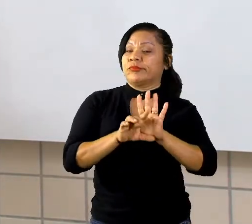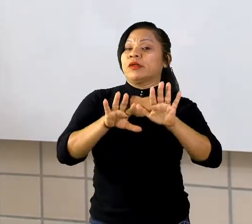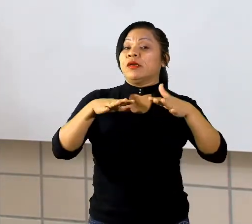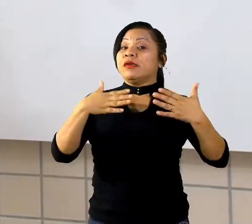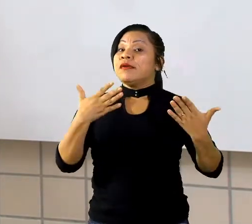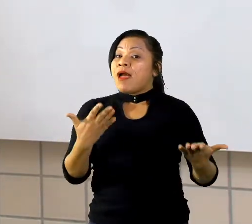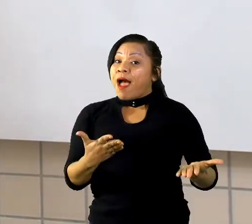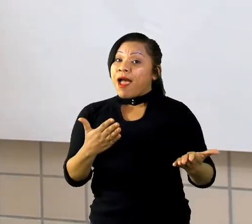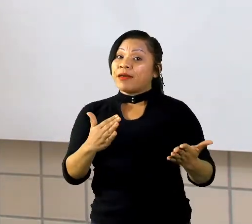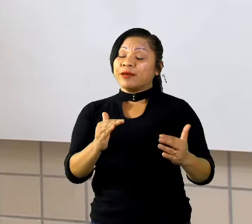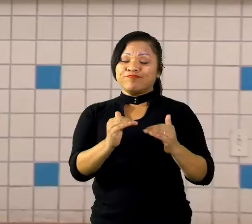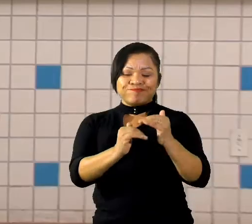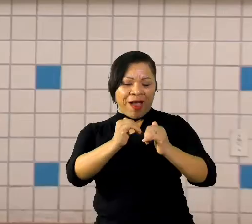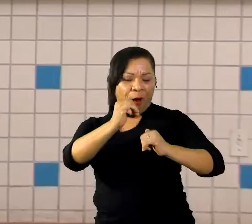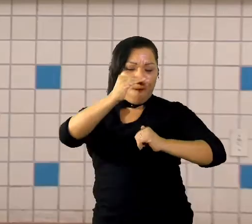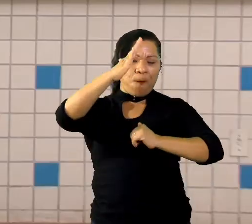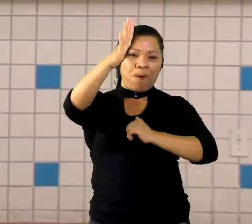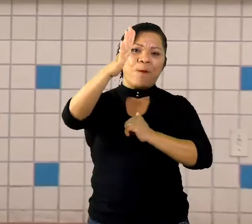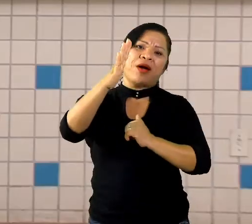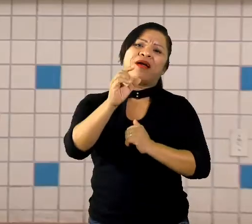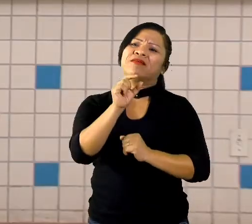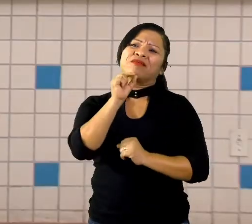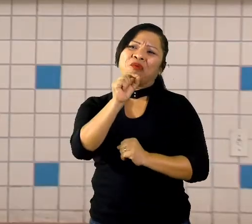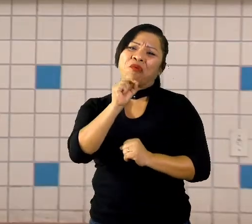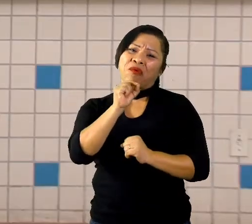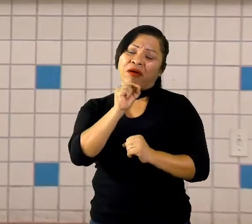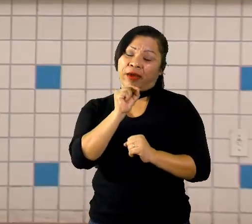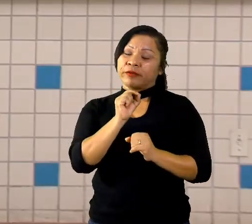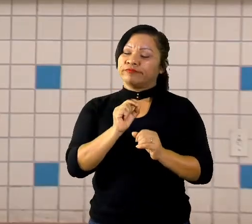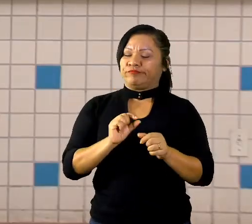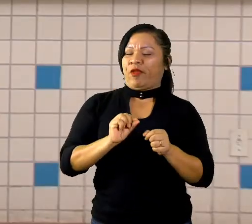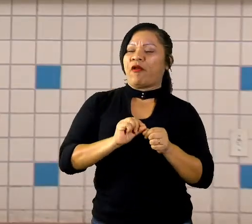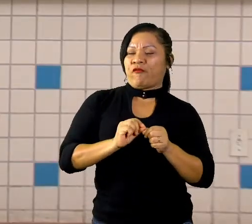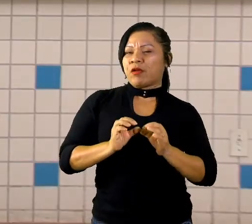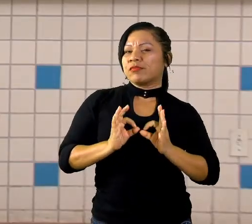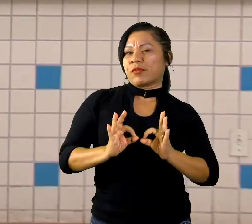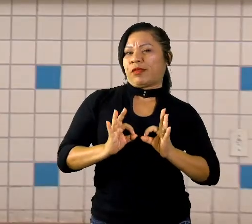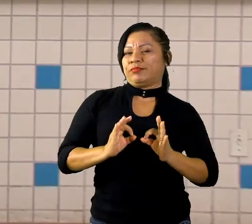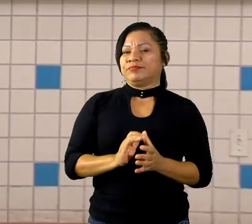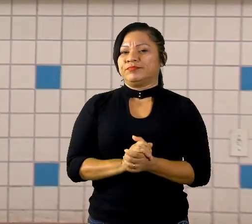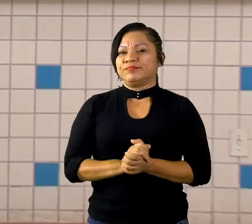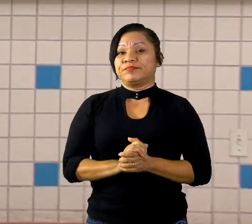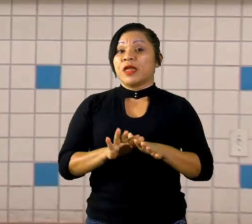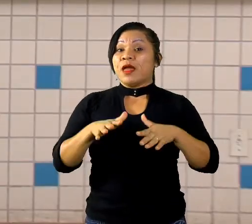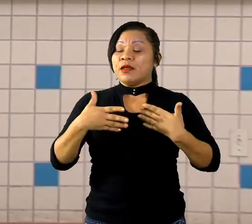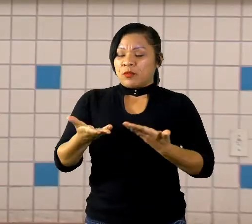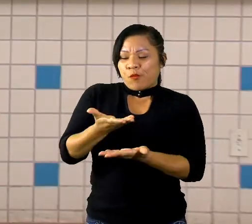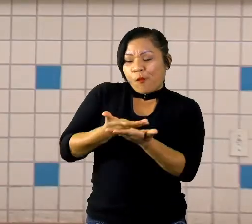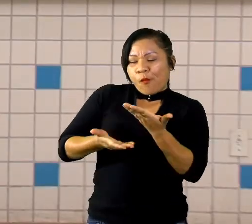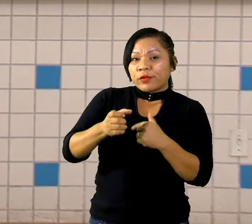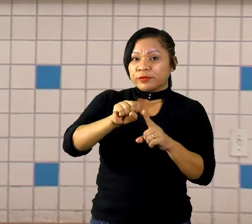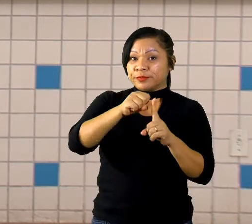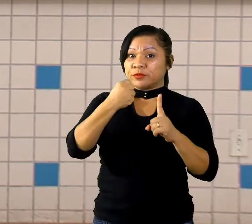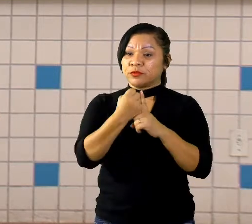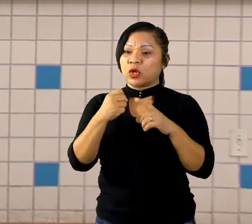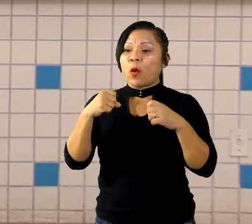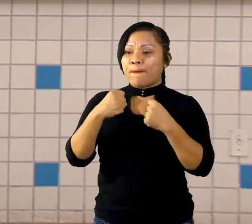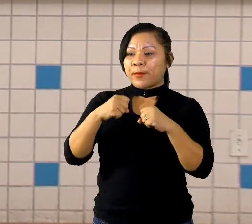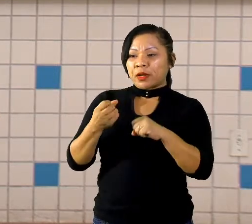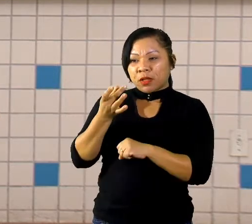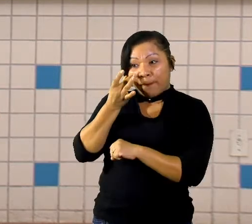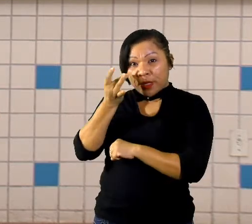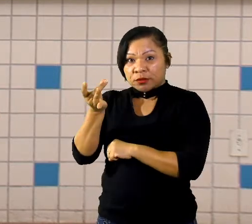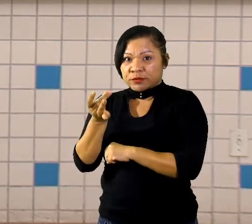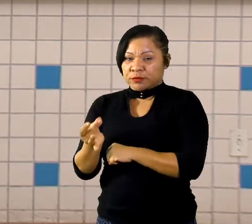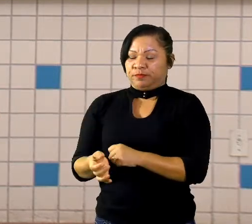de você fazer o que é certo. No nosso relacionamento social, nós temos que prestar atenção. Aquela pessoa que